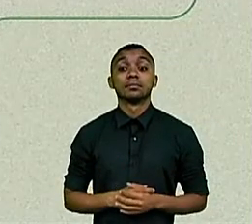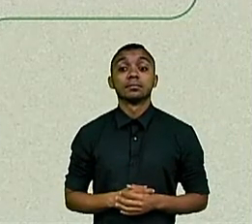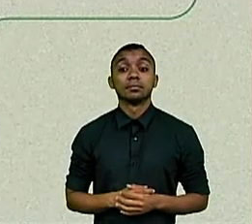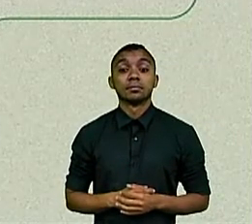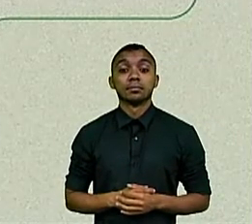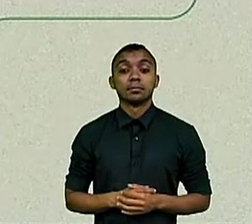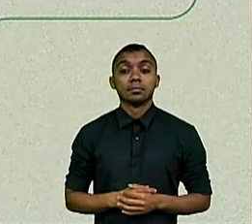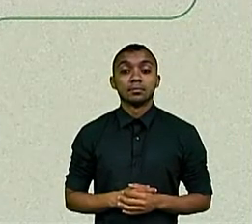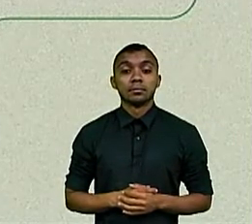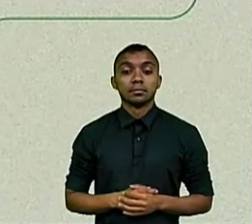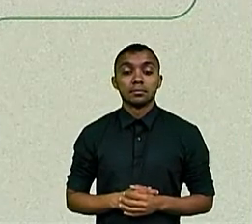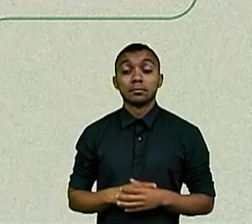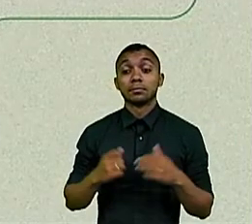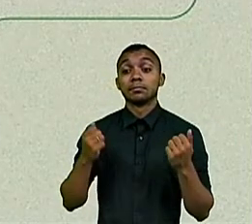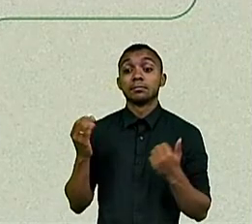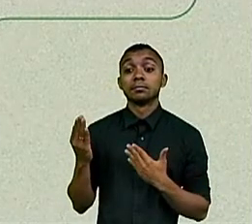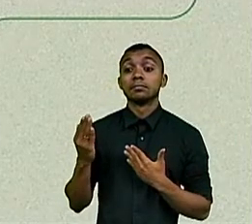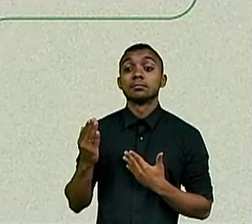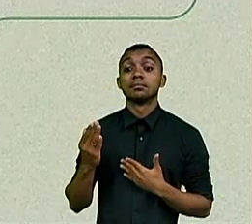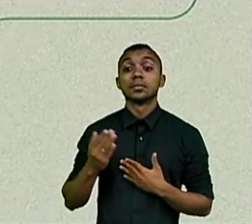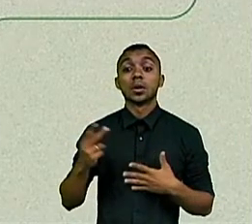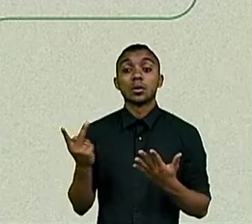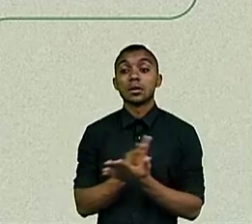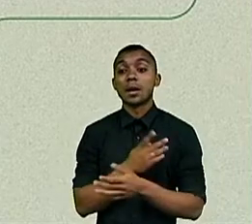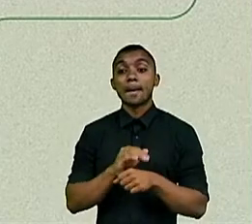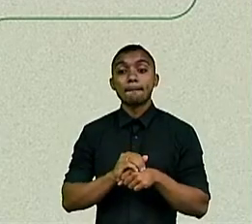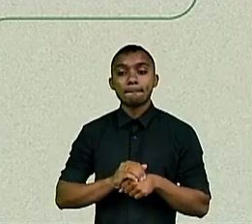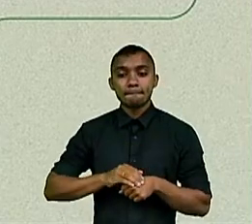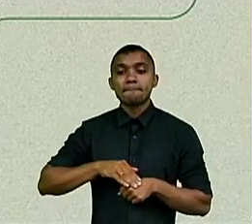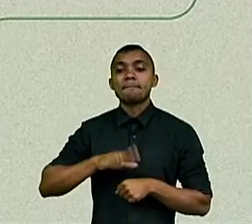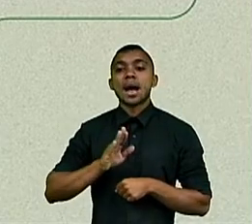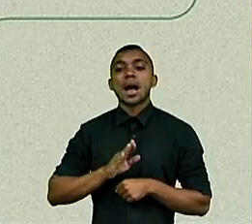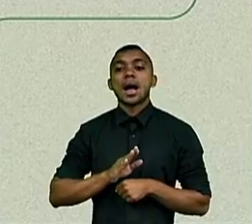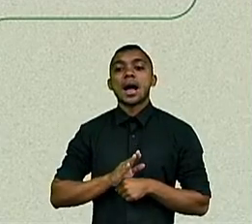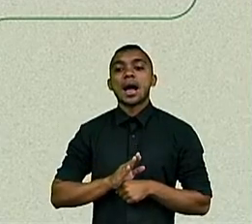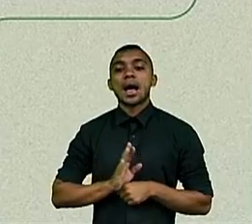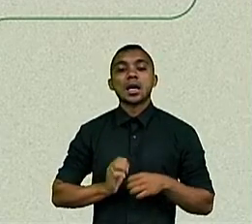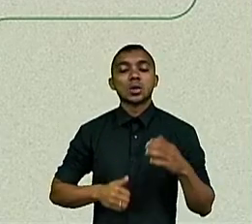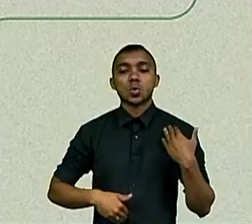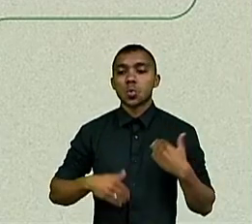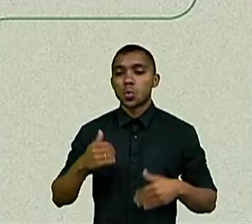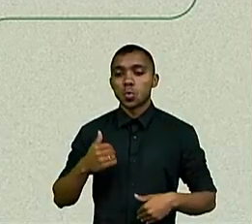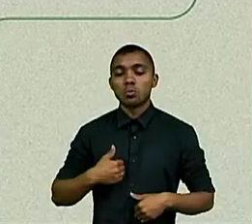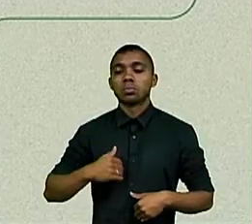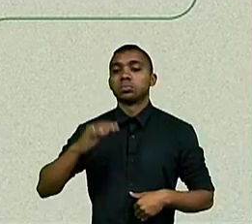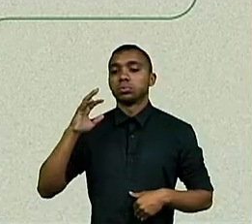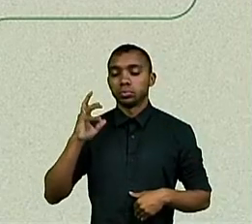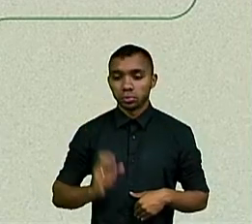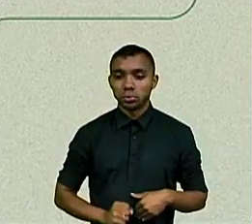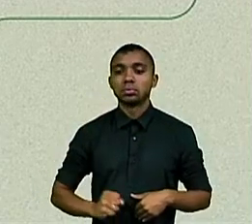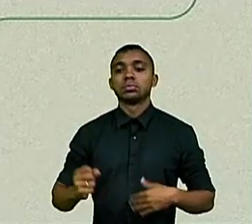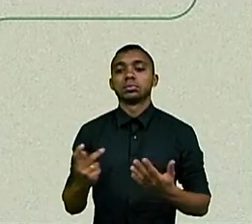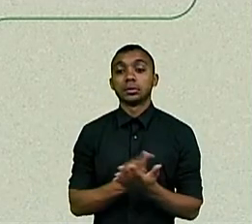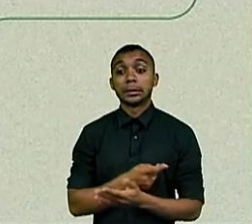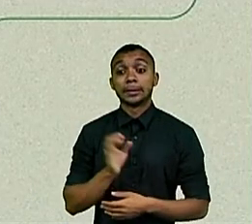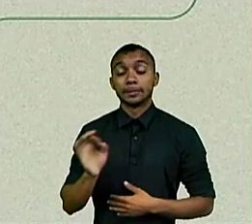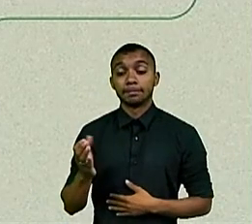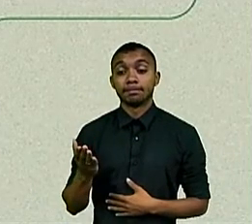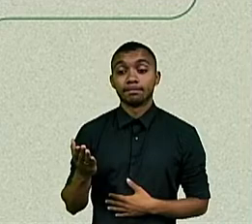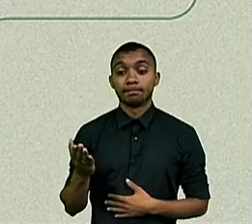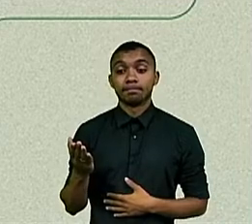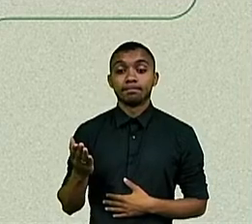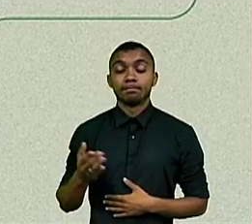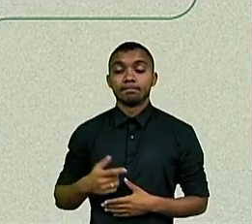parte superior está ocorrendo as maiores reações bioquímicas do meu corpo neste momento é isso que tá acontecendo e